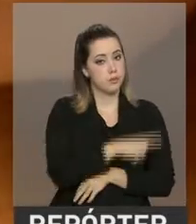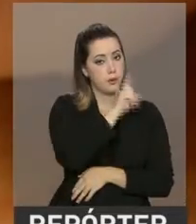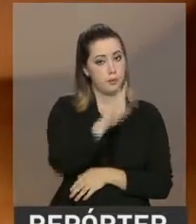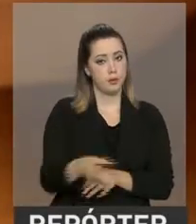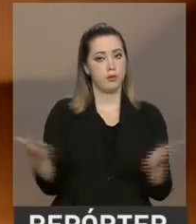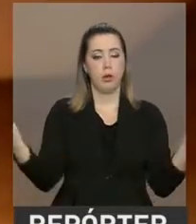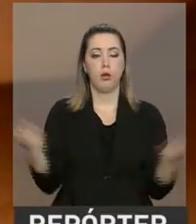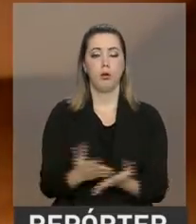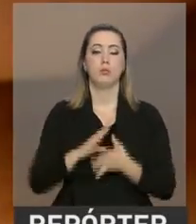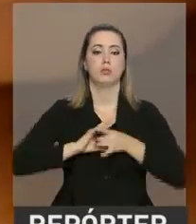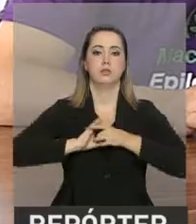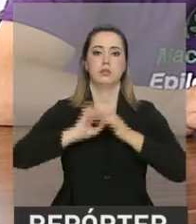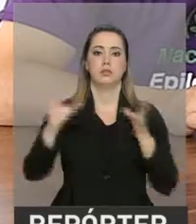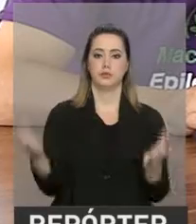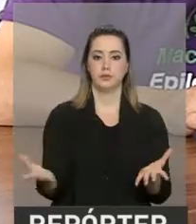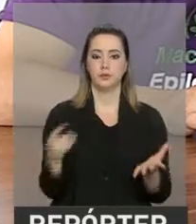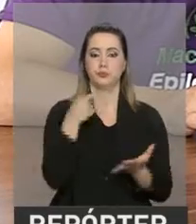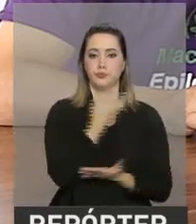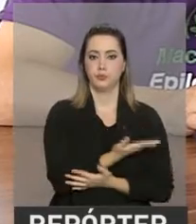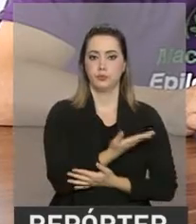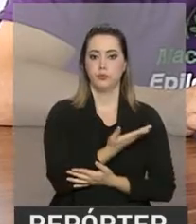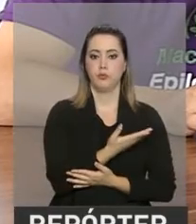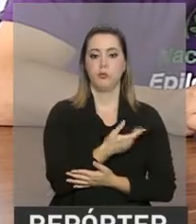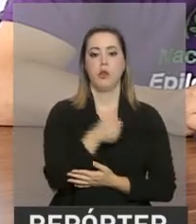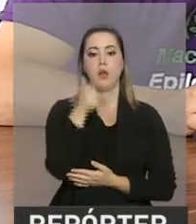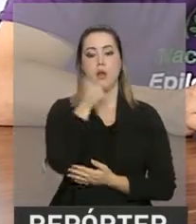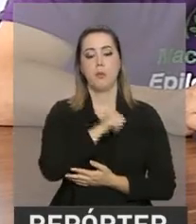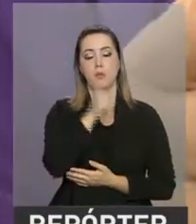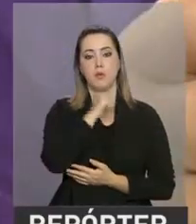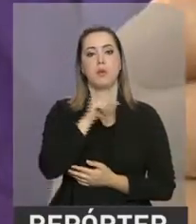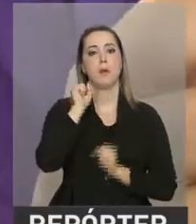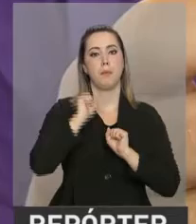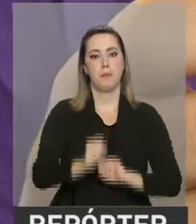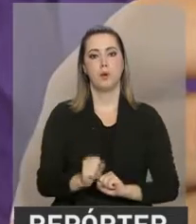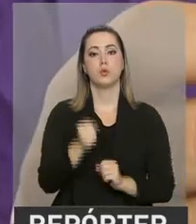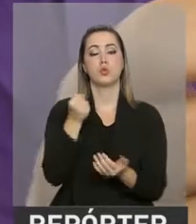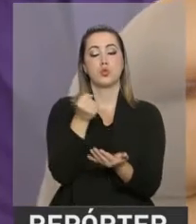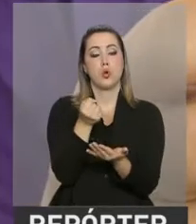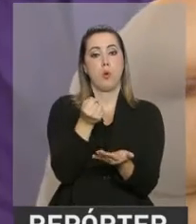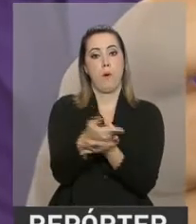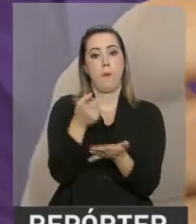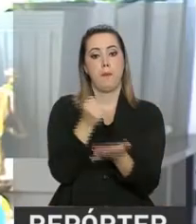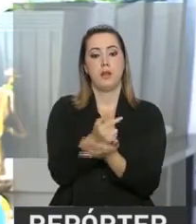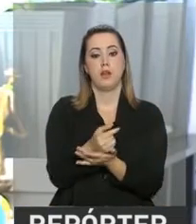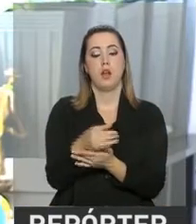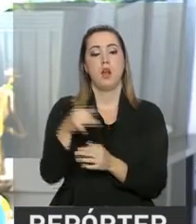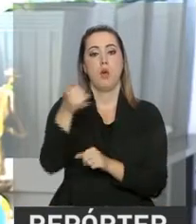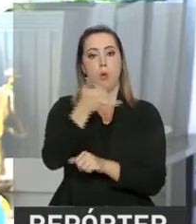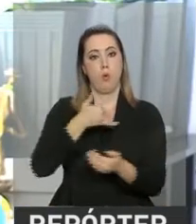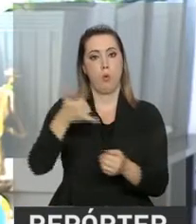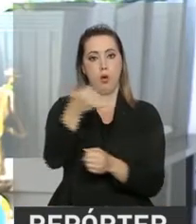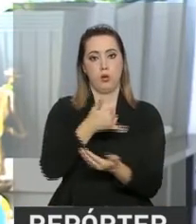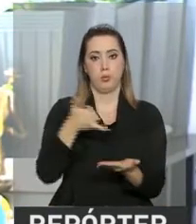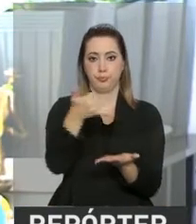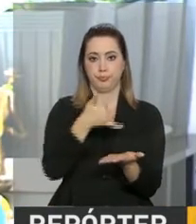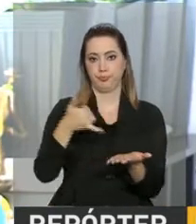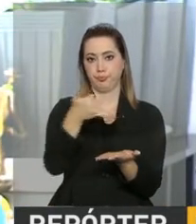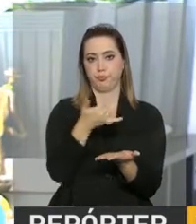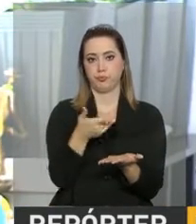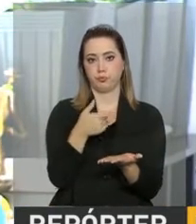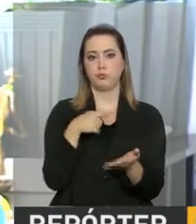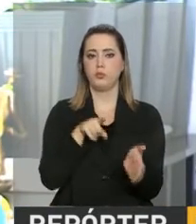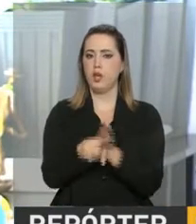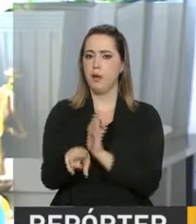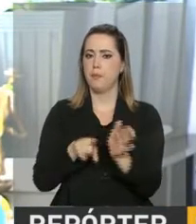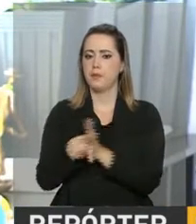início de 2015. Margarete é autorizada a importar o óleo de canabidiol. Tanto para pesquisa